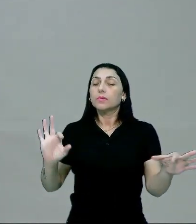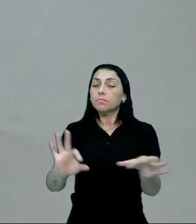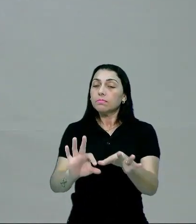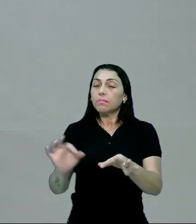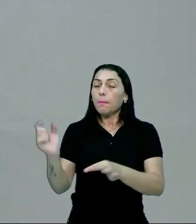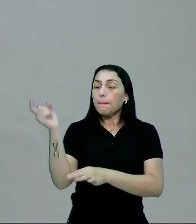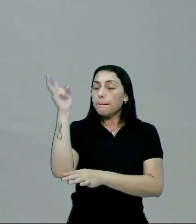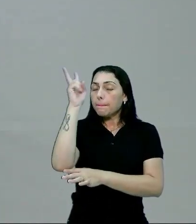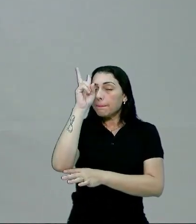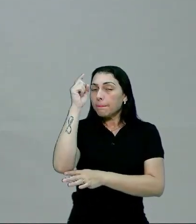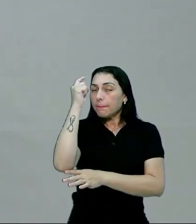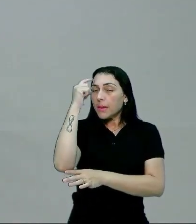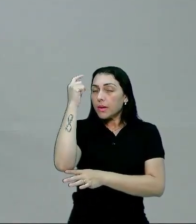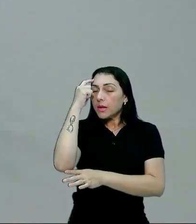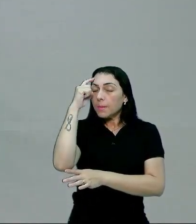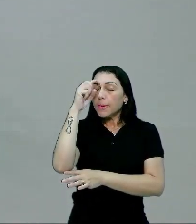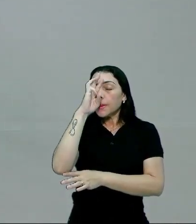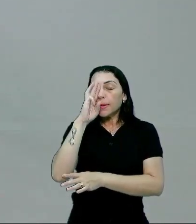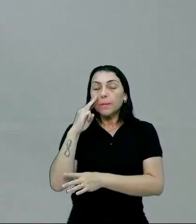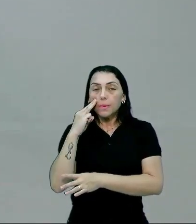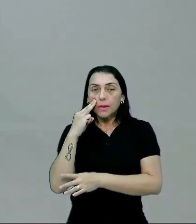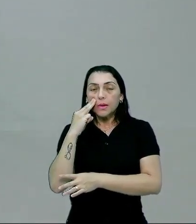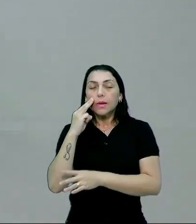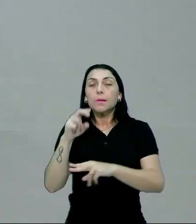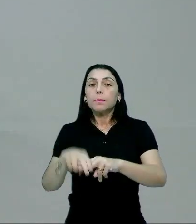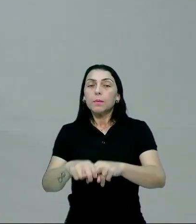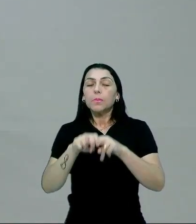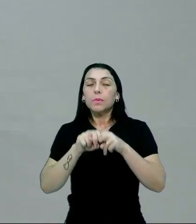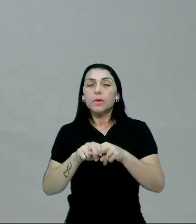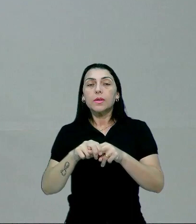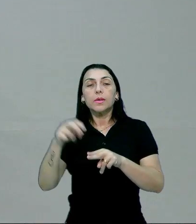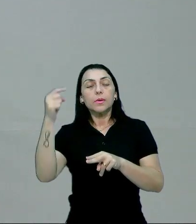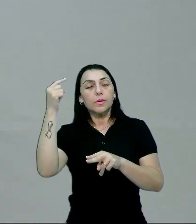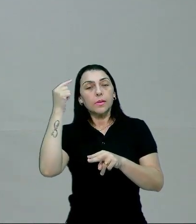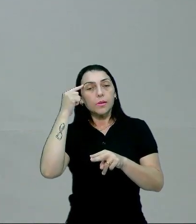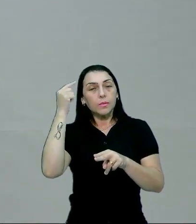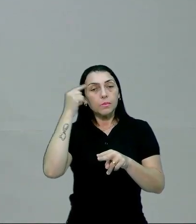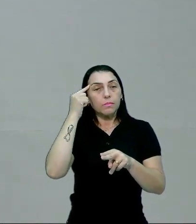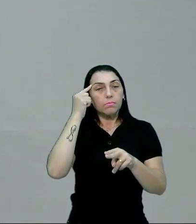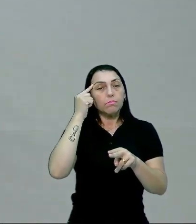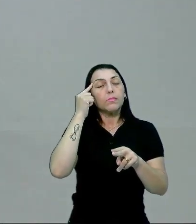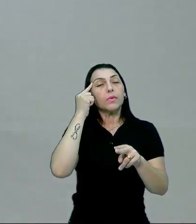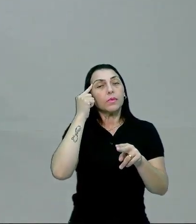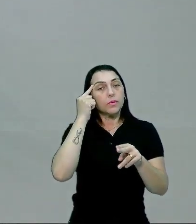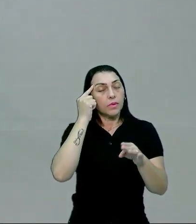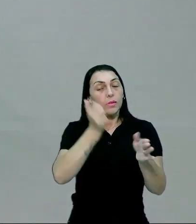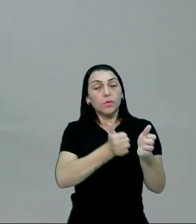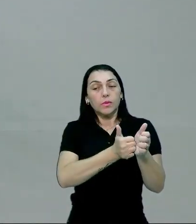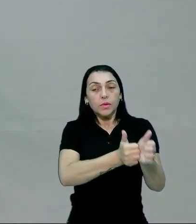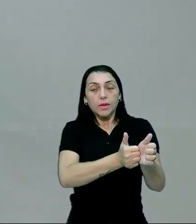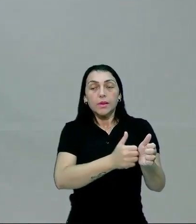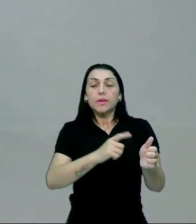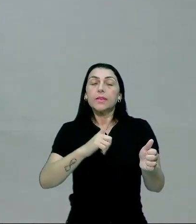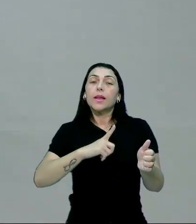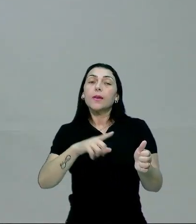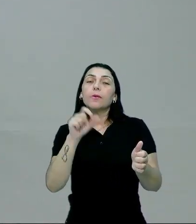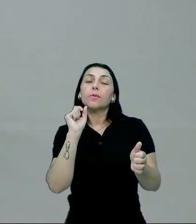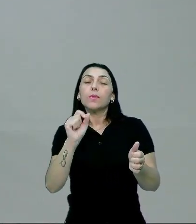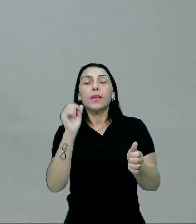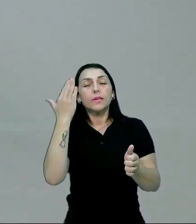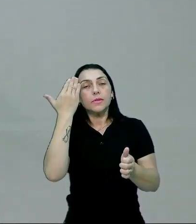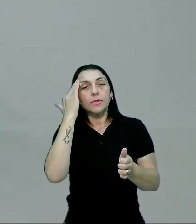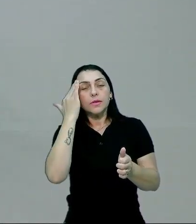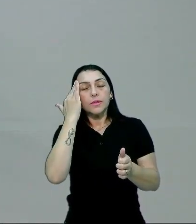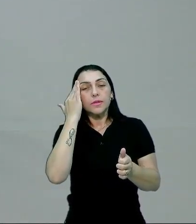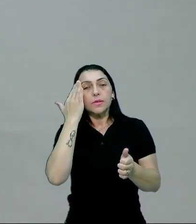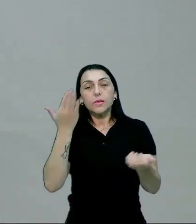de pensamento. Por isso que, na corrente marxista do pensamento, existe esse entendimento